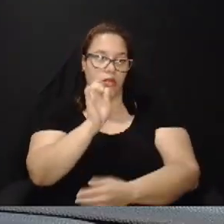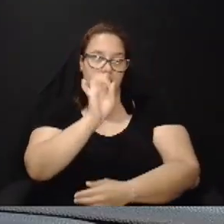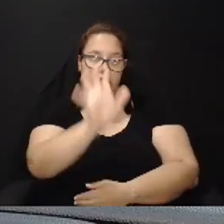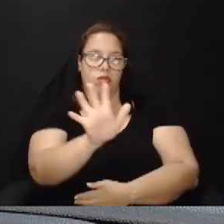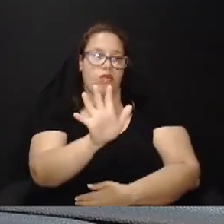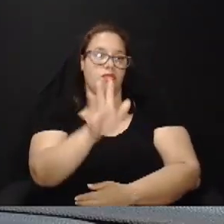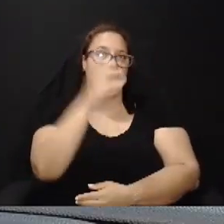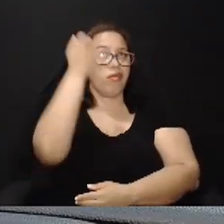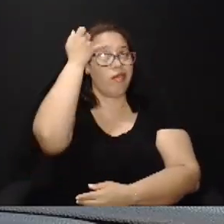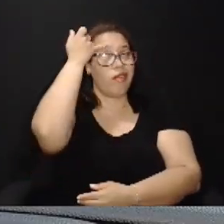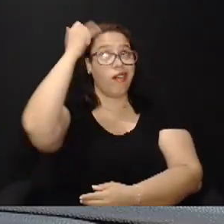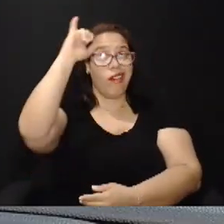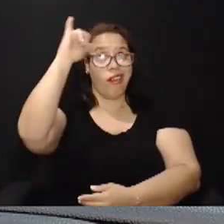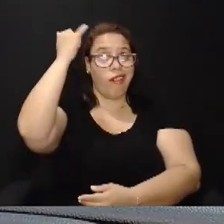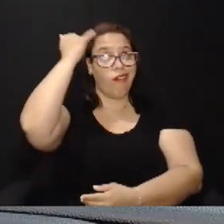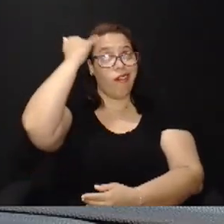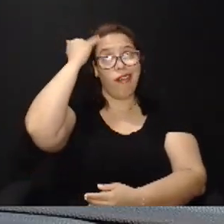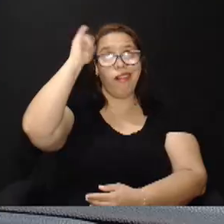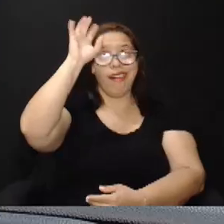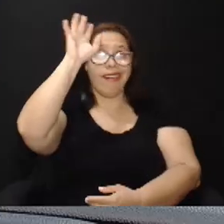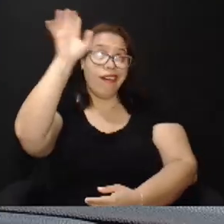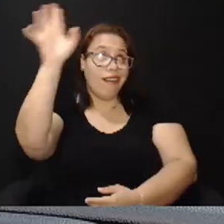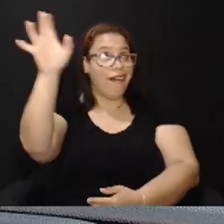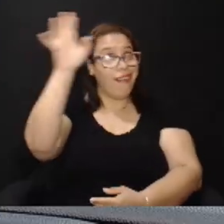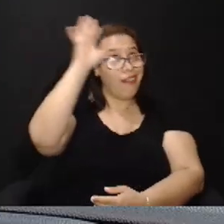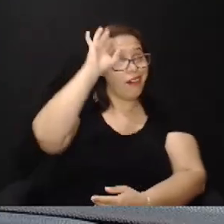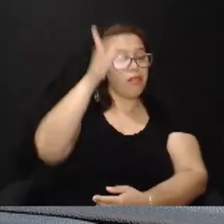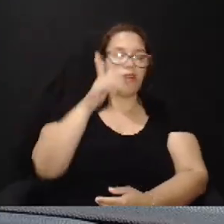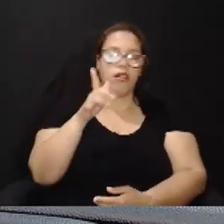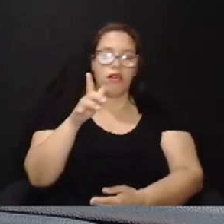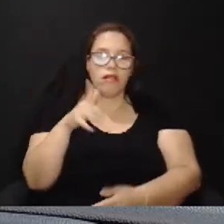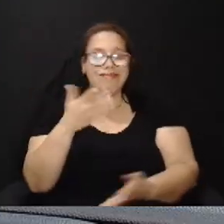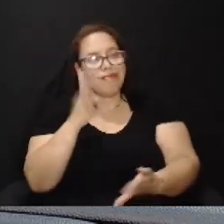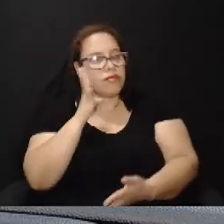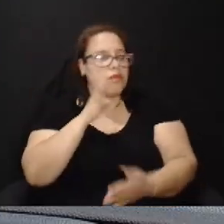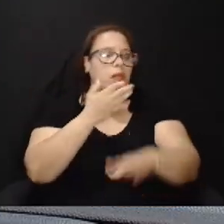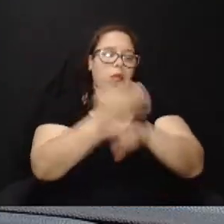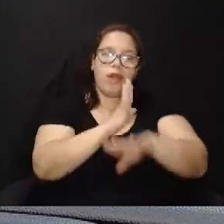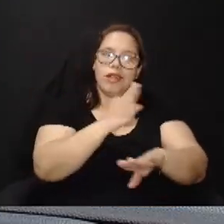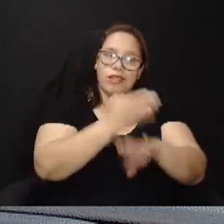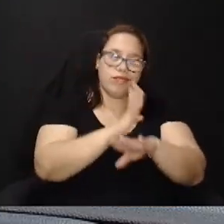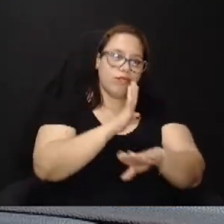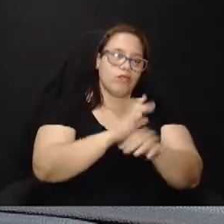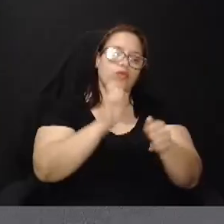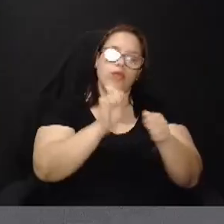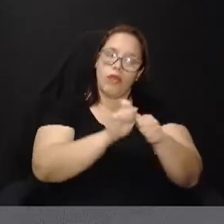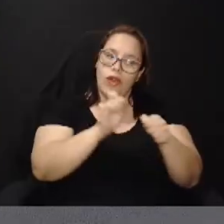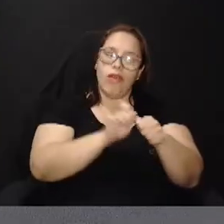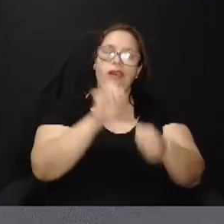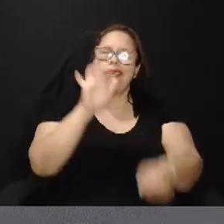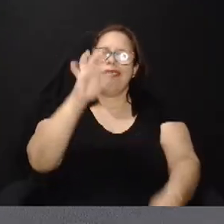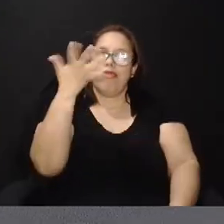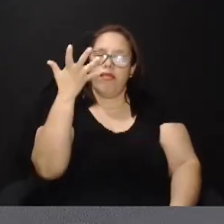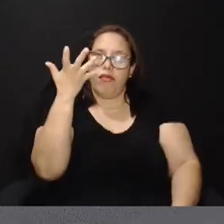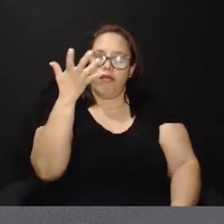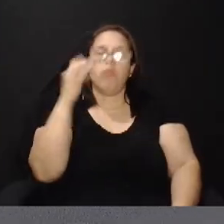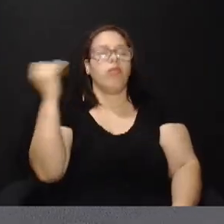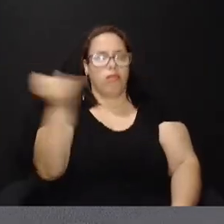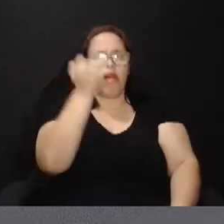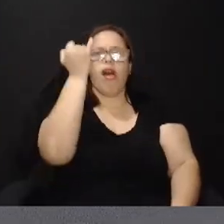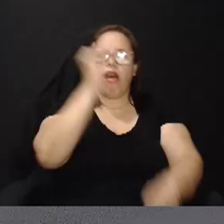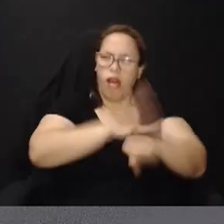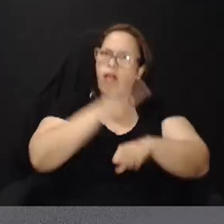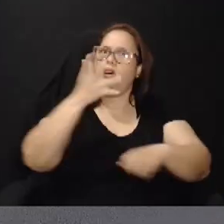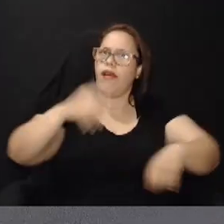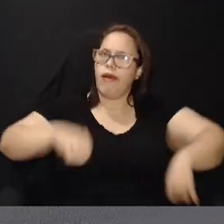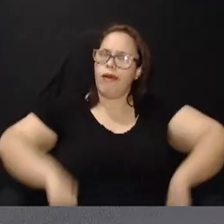de, né, vislumbrações, acho que é legal, mas praticamente fazer isso acontecer é muito mais importante, muito mais relevante